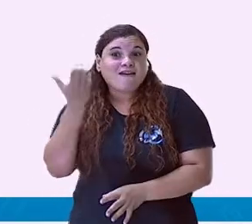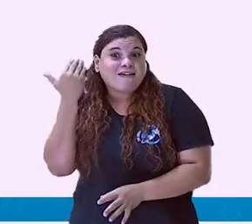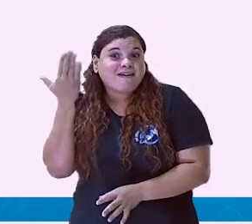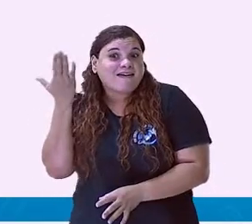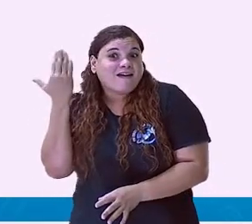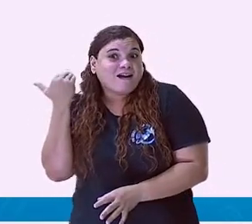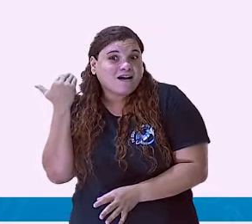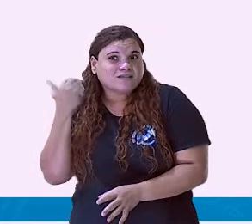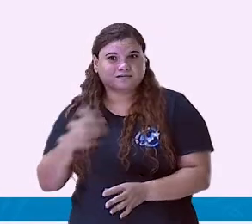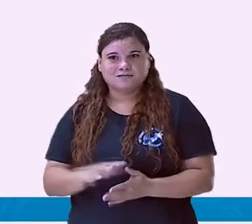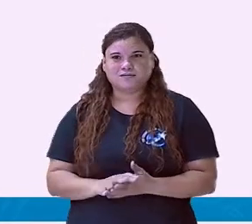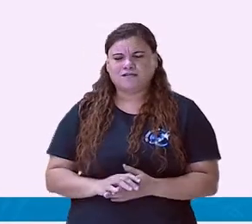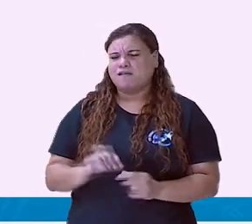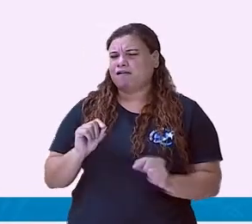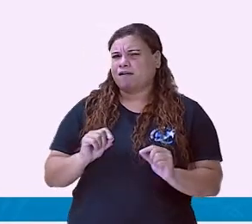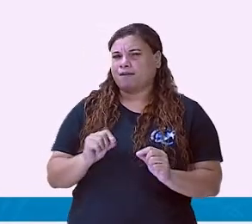poder.